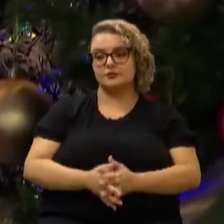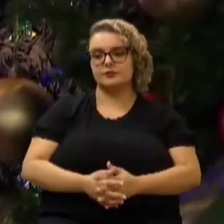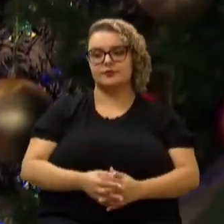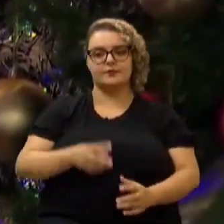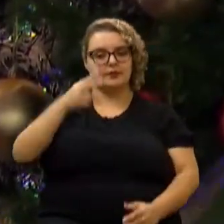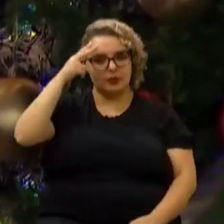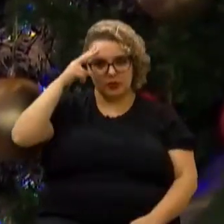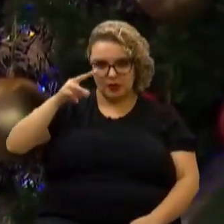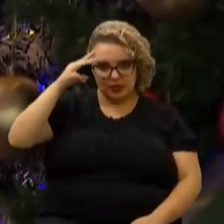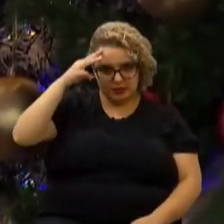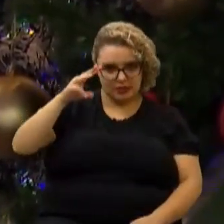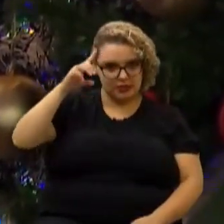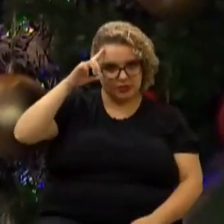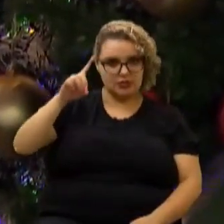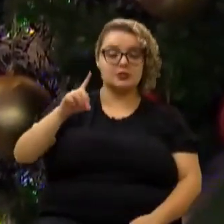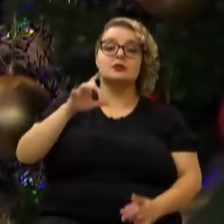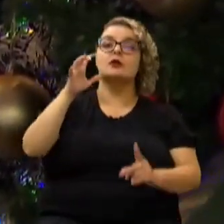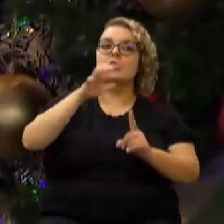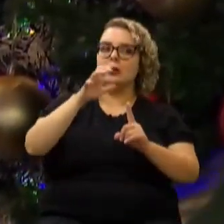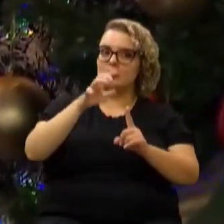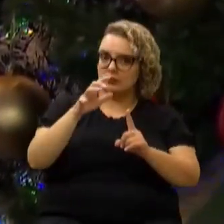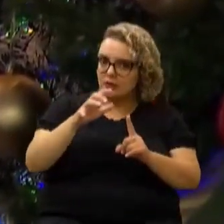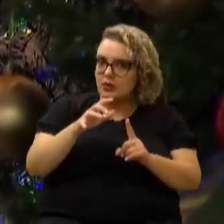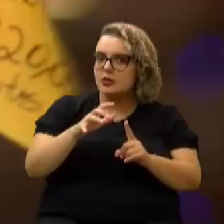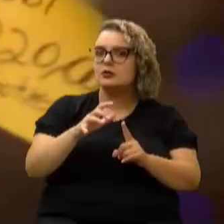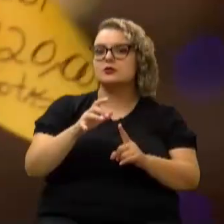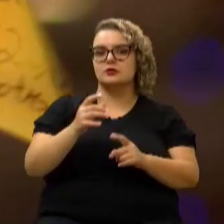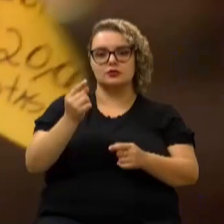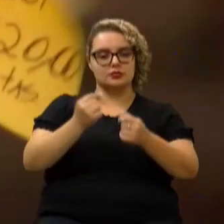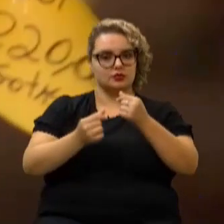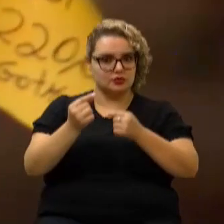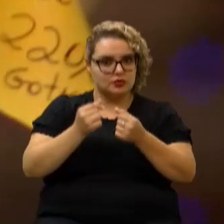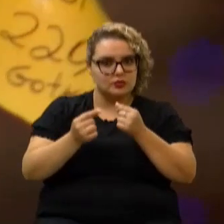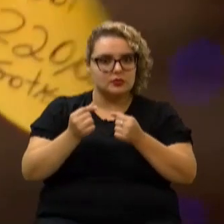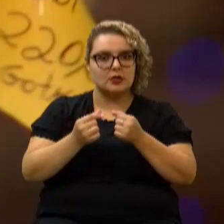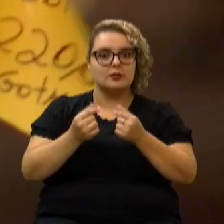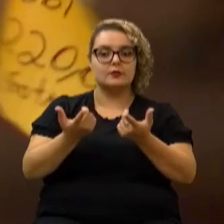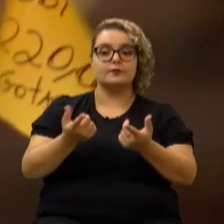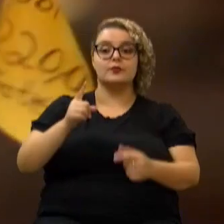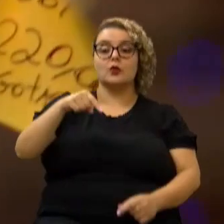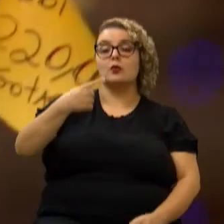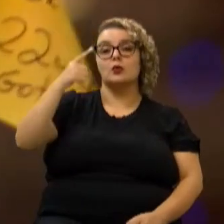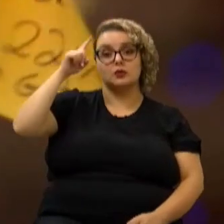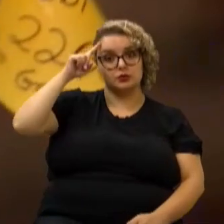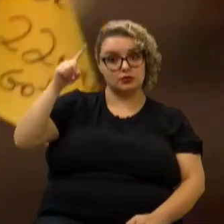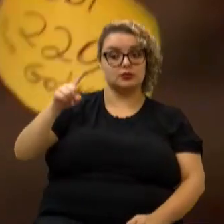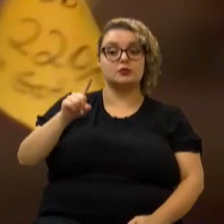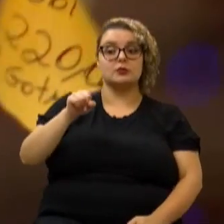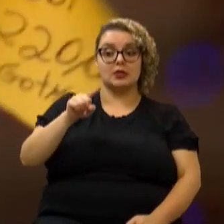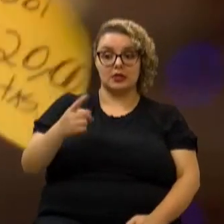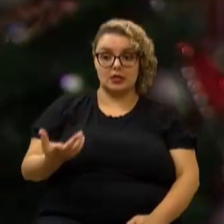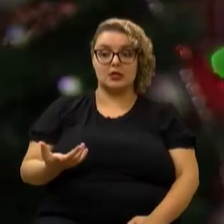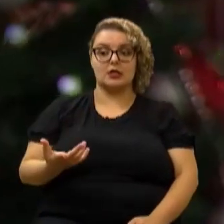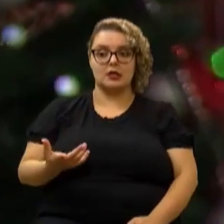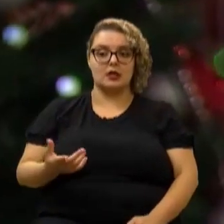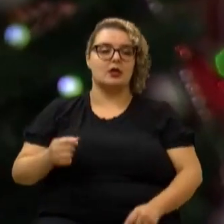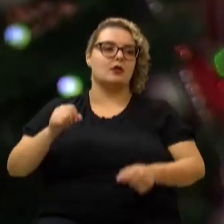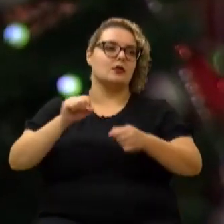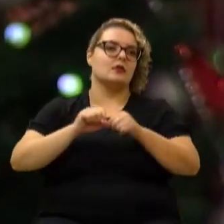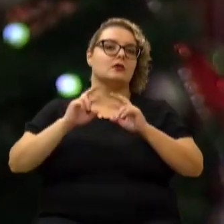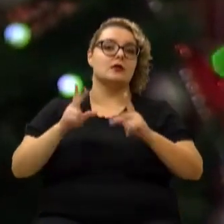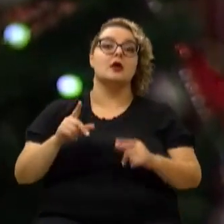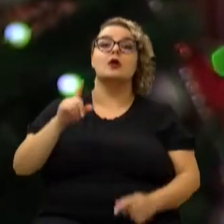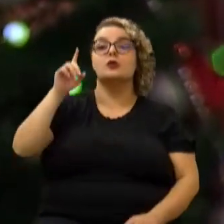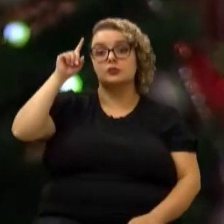fato são 2, 3 dias que acabam impactando bastante na questão dos preços. Outra data aí também que